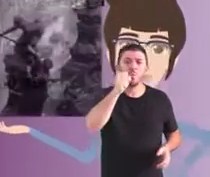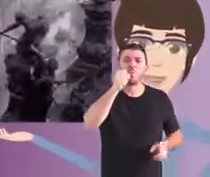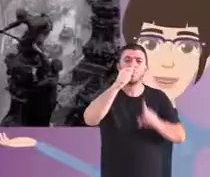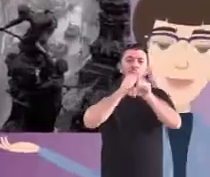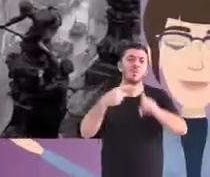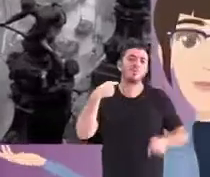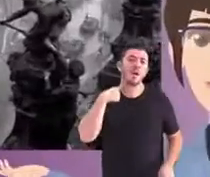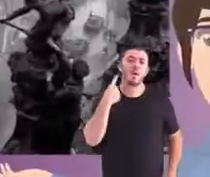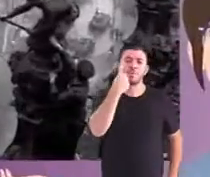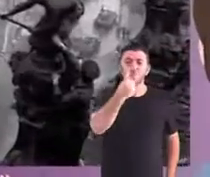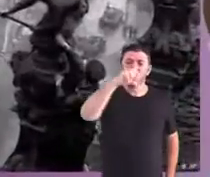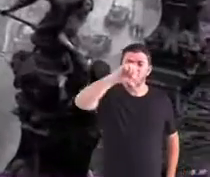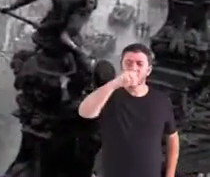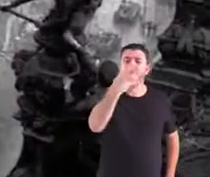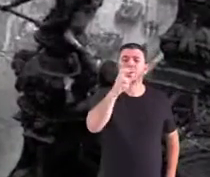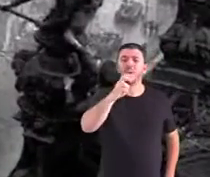se rendeu.